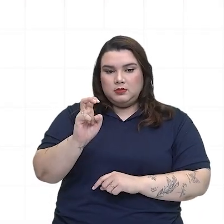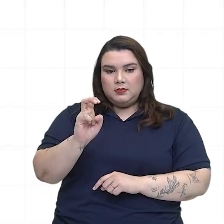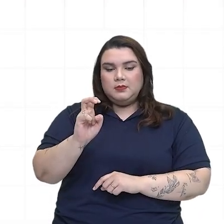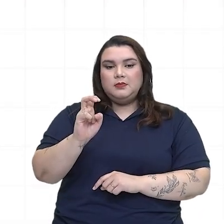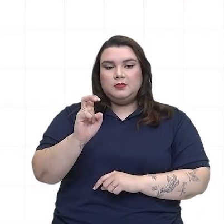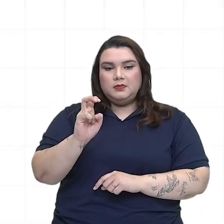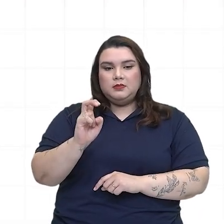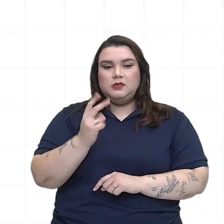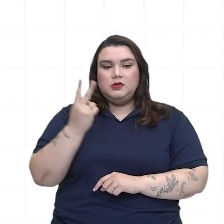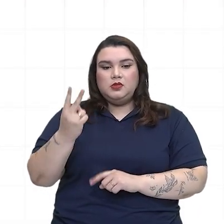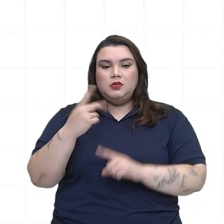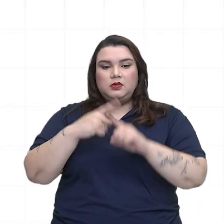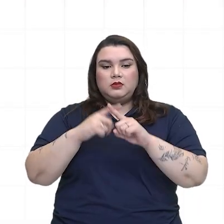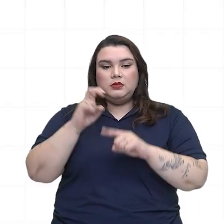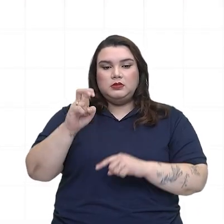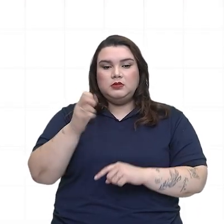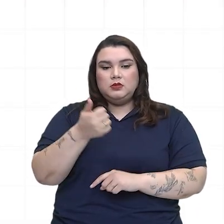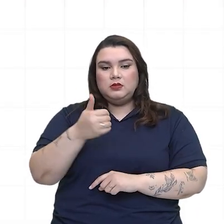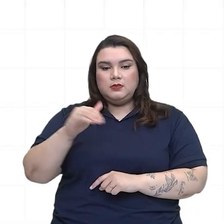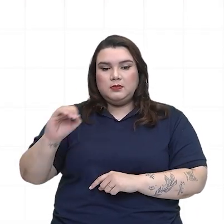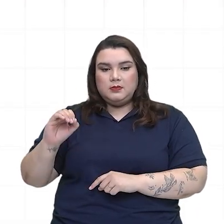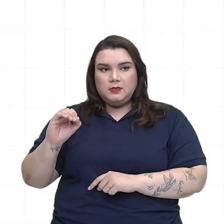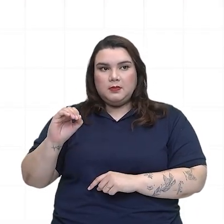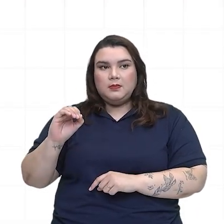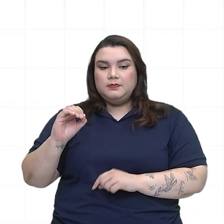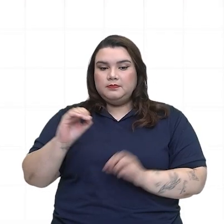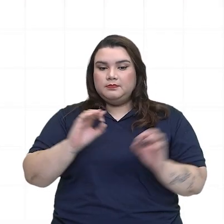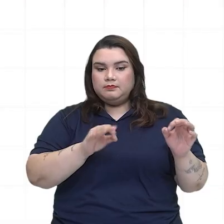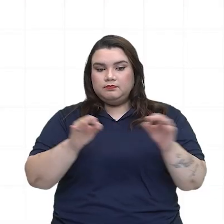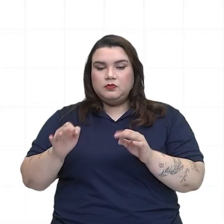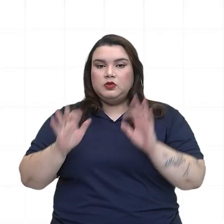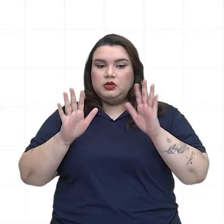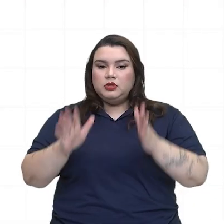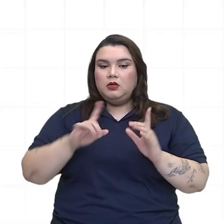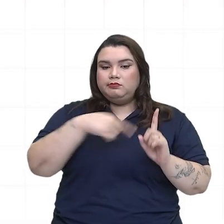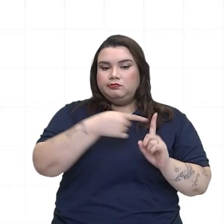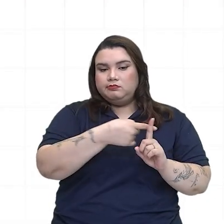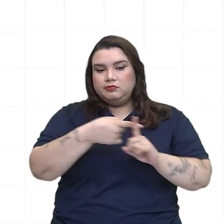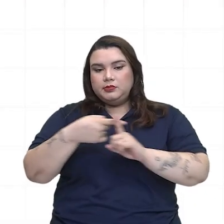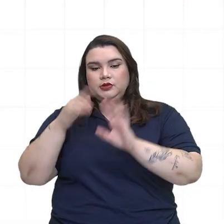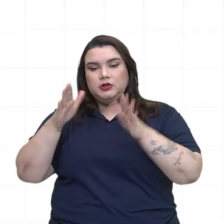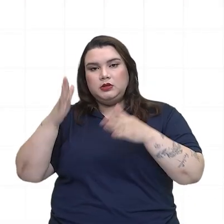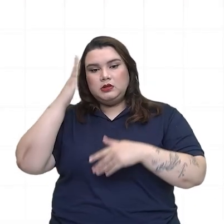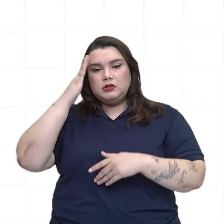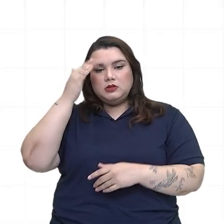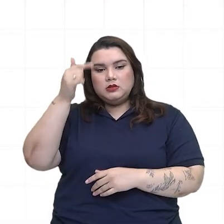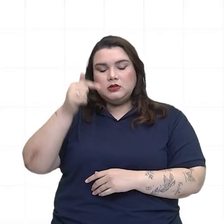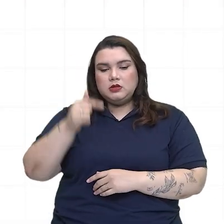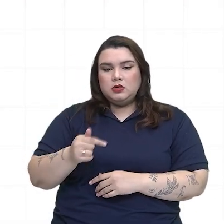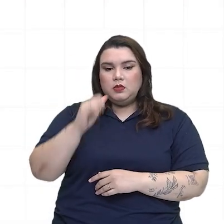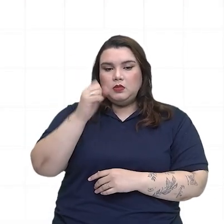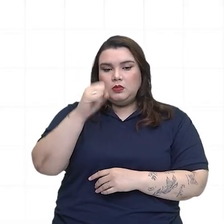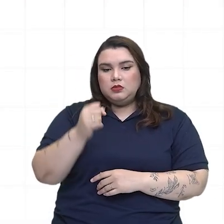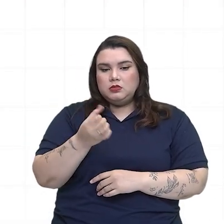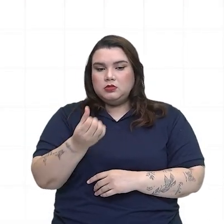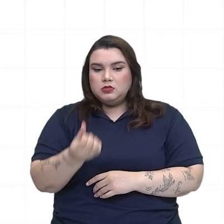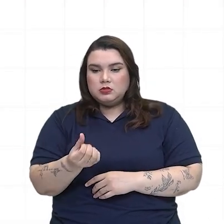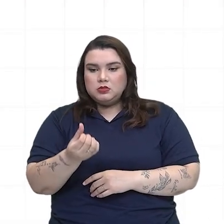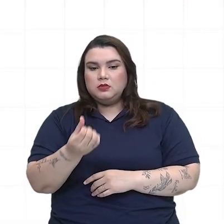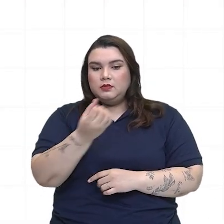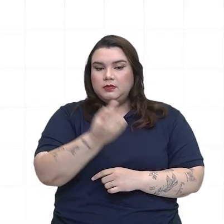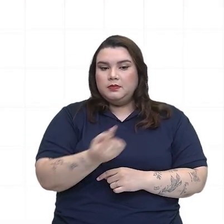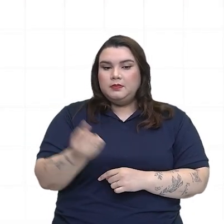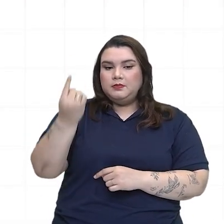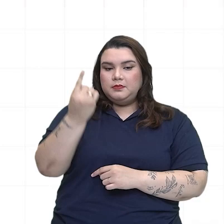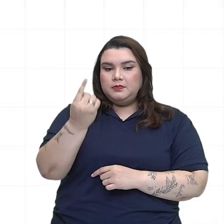E 2 vezes 5, 10. Também já fizemos essa multiplicação. Aqui fica 7. 8 e 8,